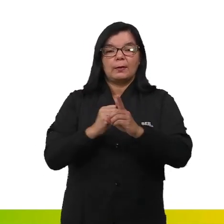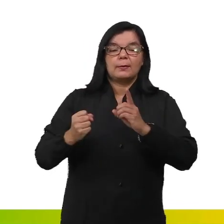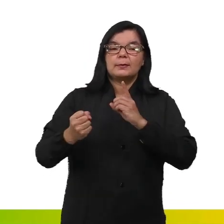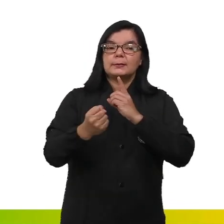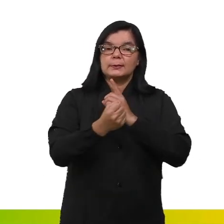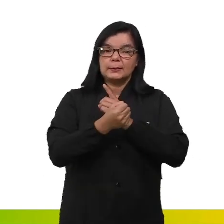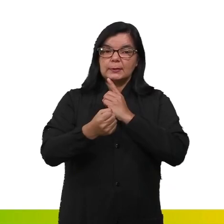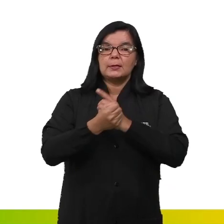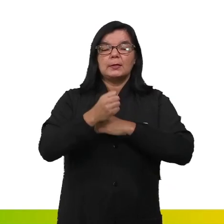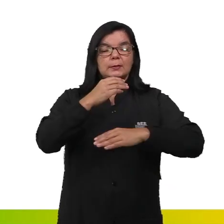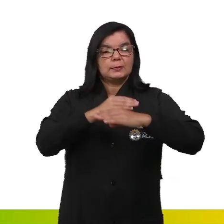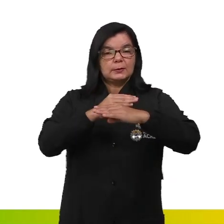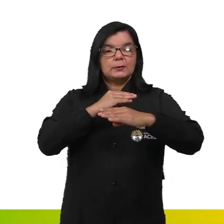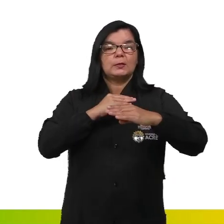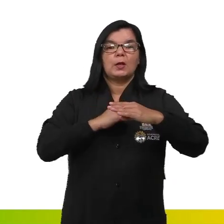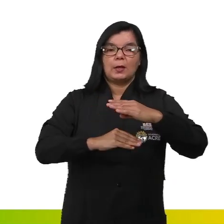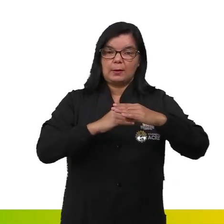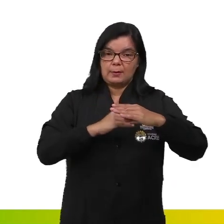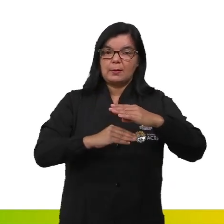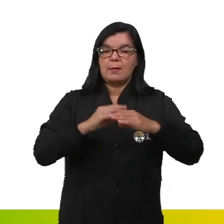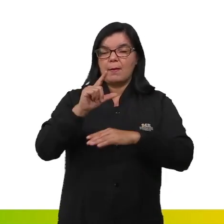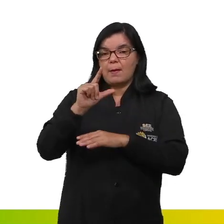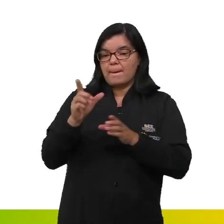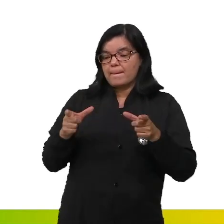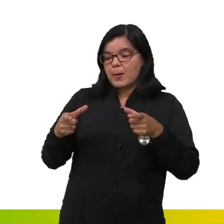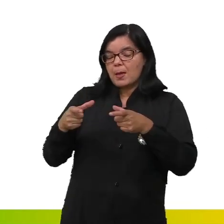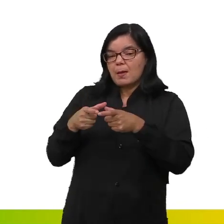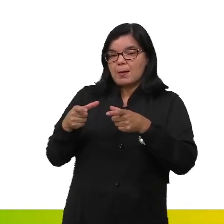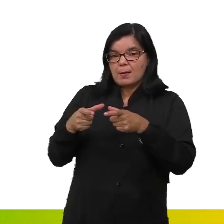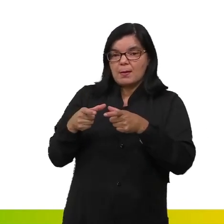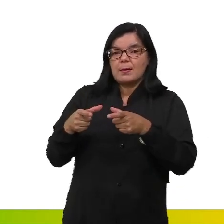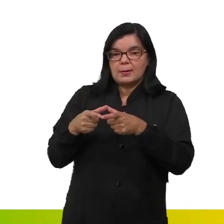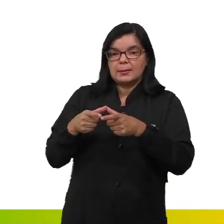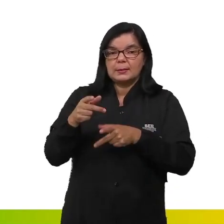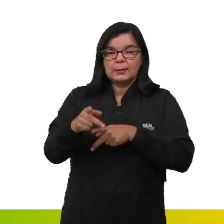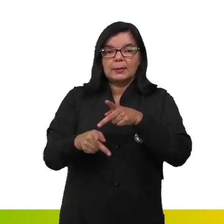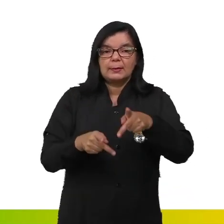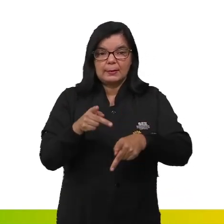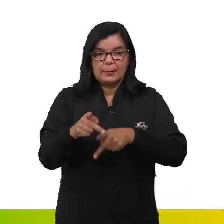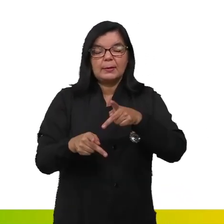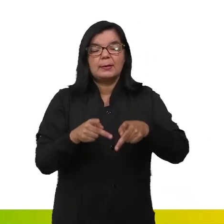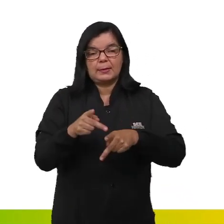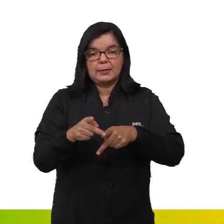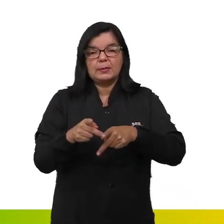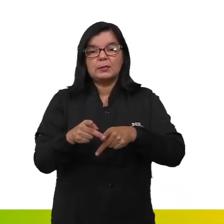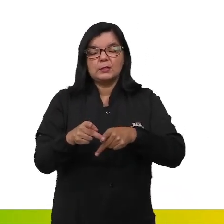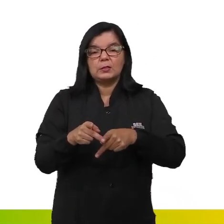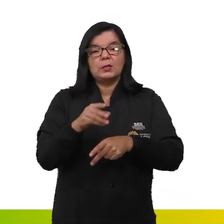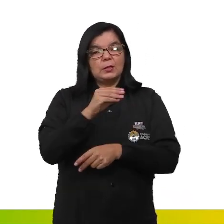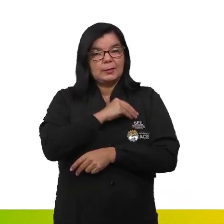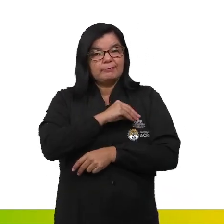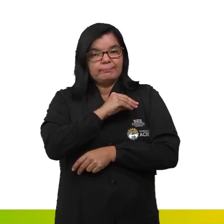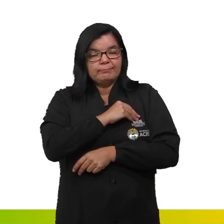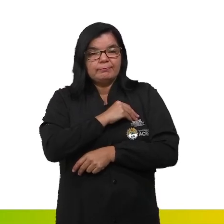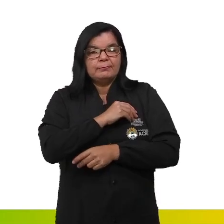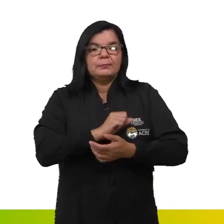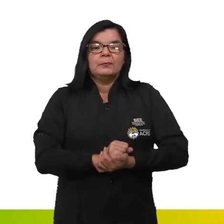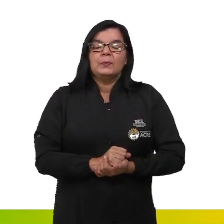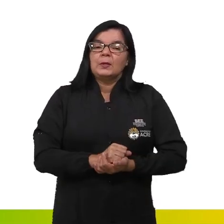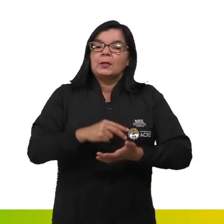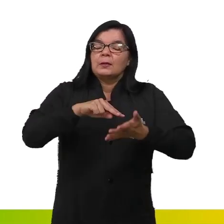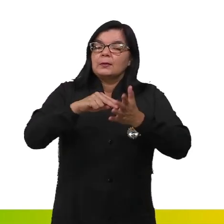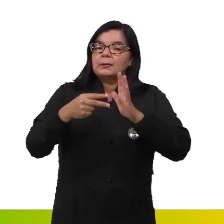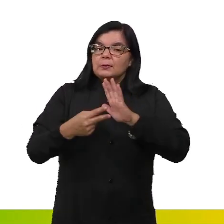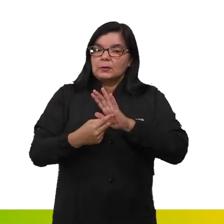sociedades mais desiguais são aquelas em que uma pequena parte da população acumula maior parte da renda.